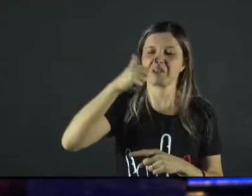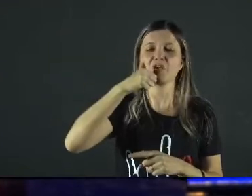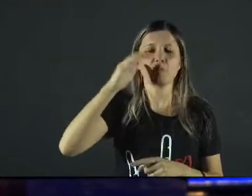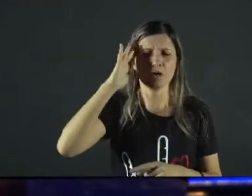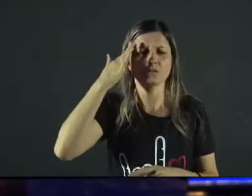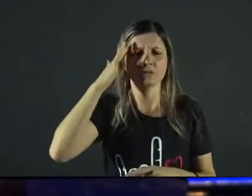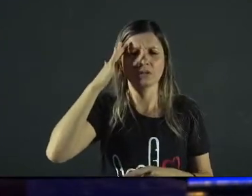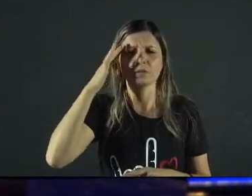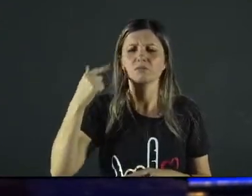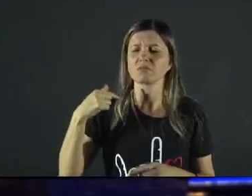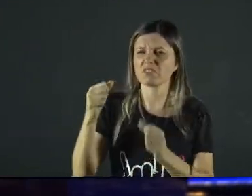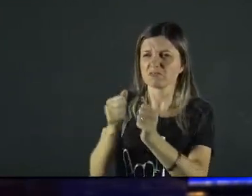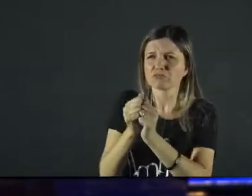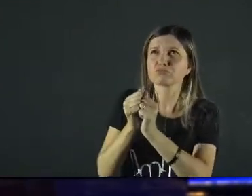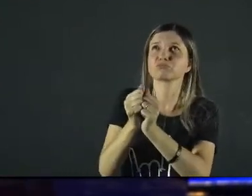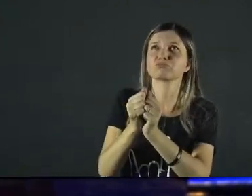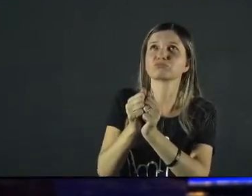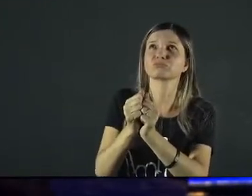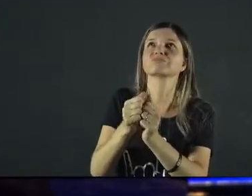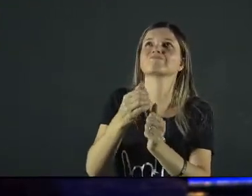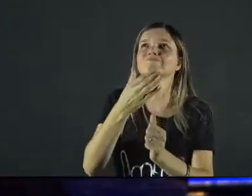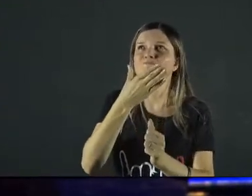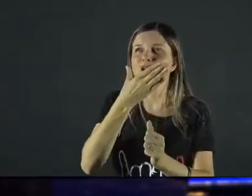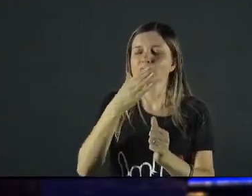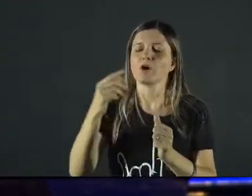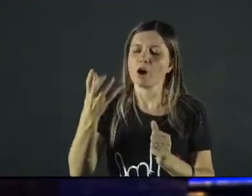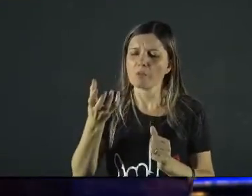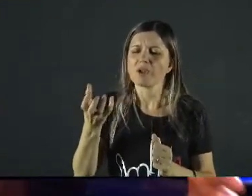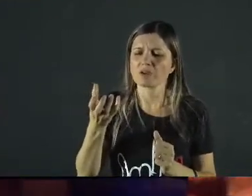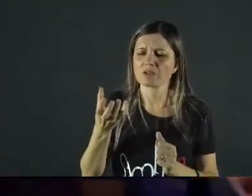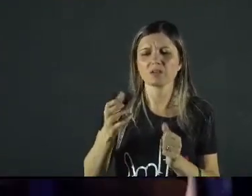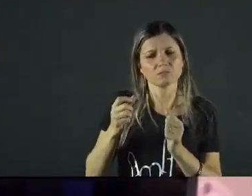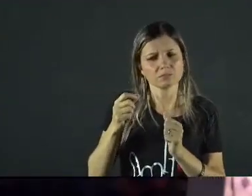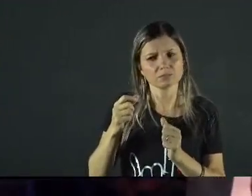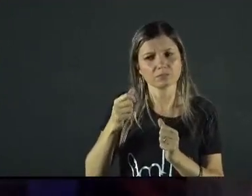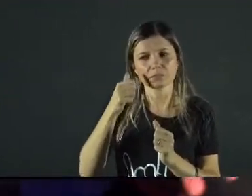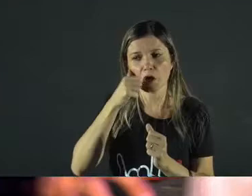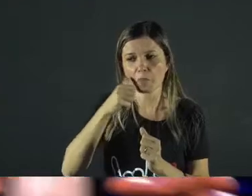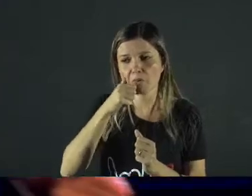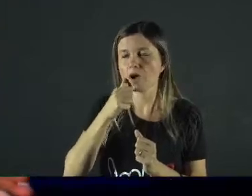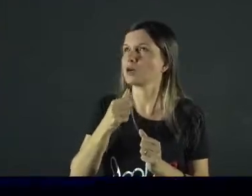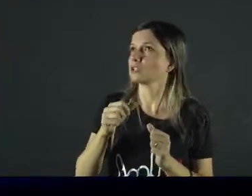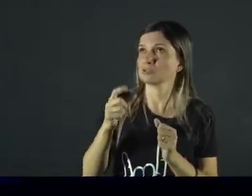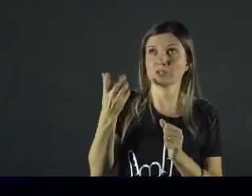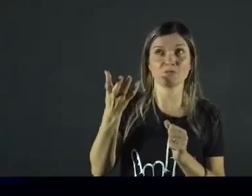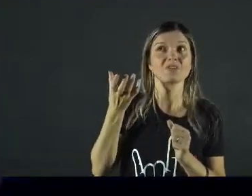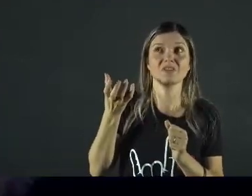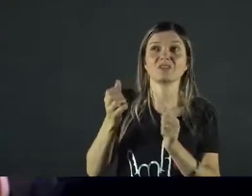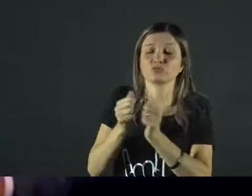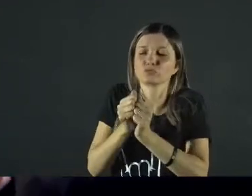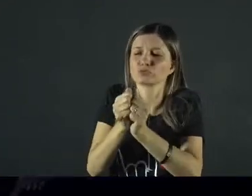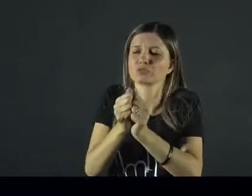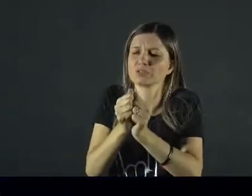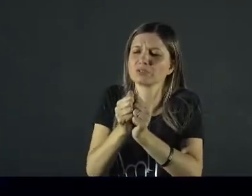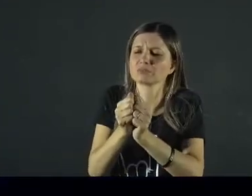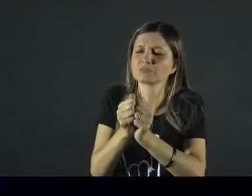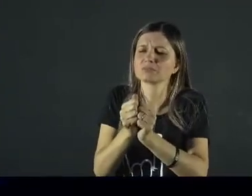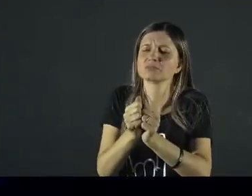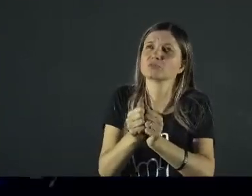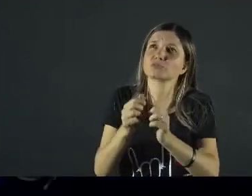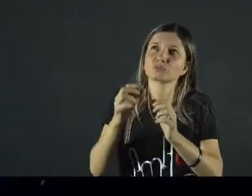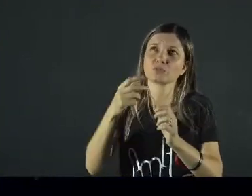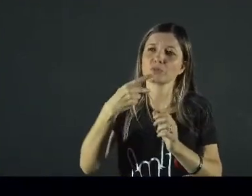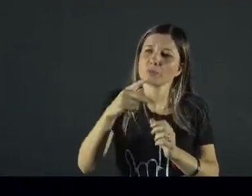você, Eliseu. Fica aqui, sunamita. Não, eu vou junto com você, eu não vou largar de você. E chegando lá em